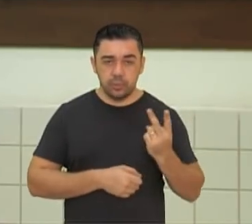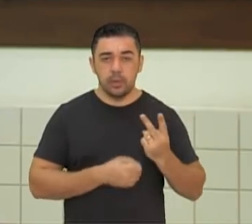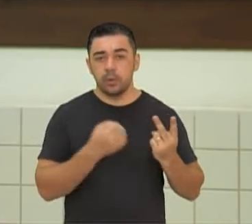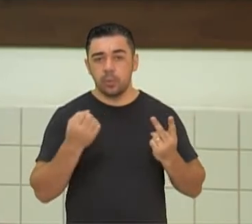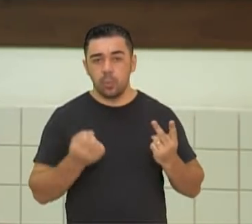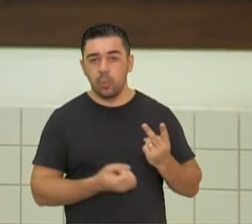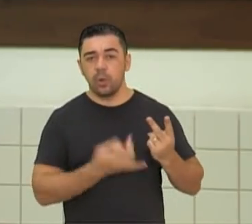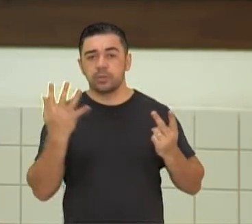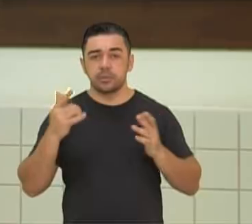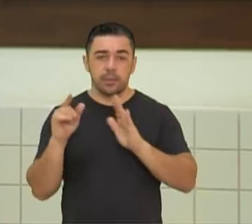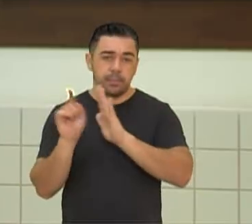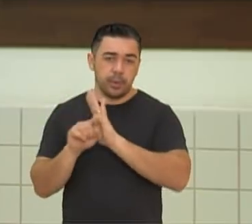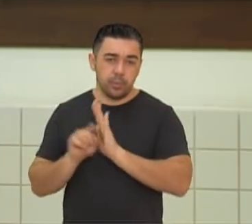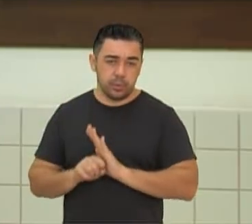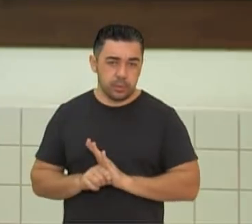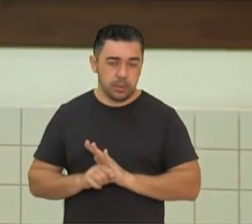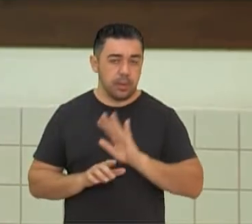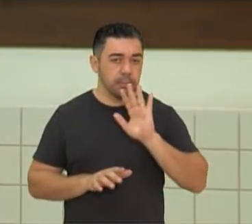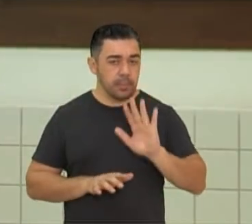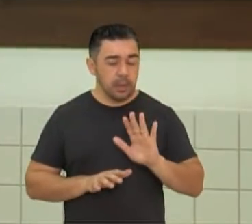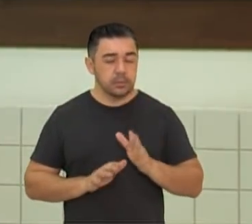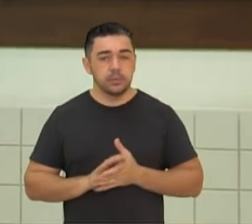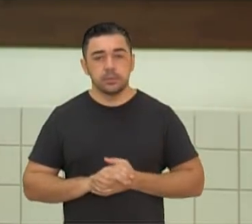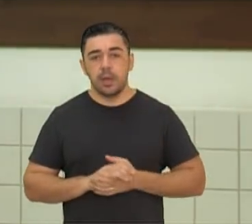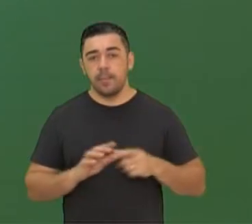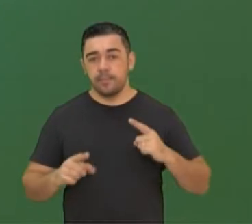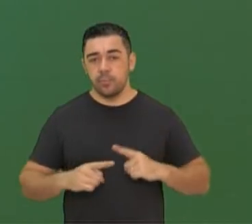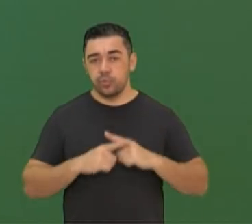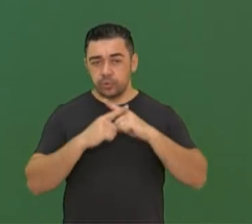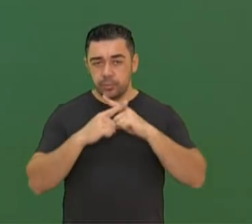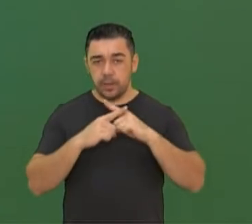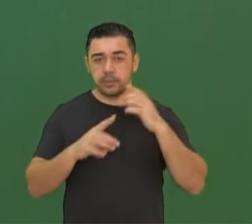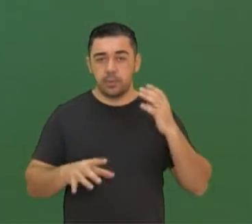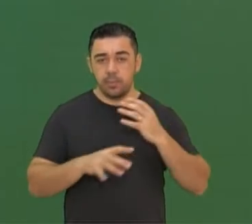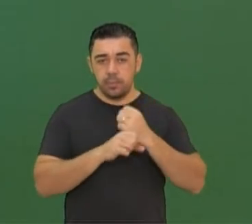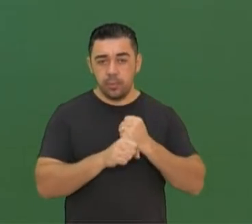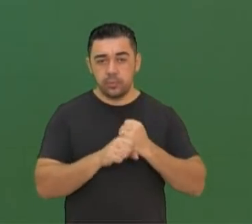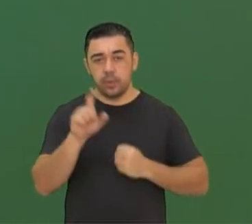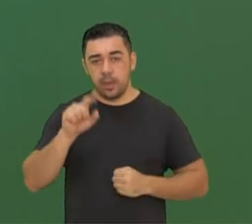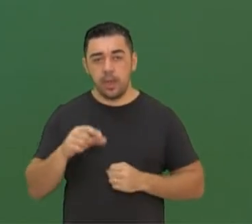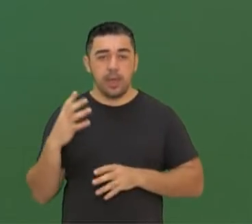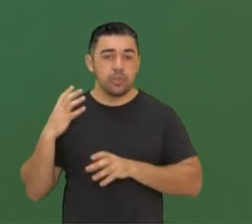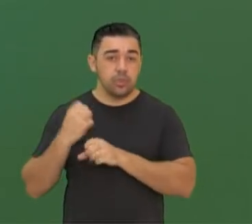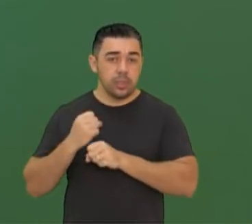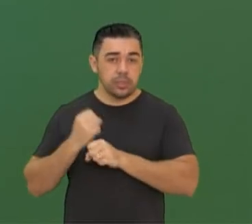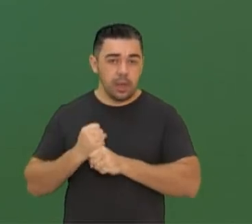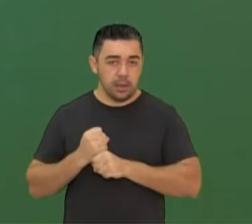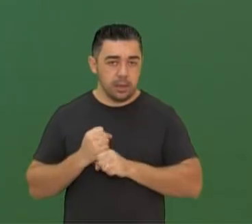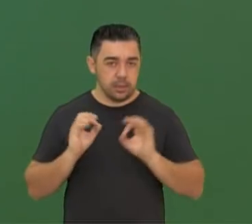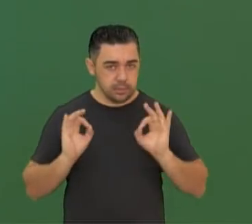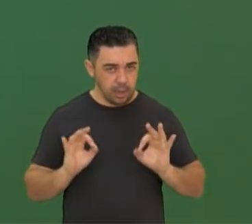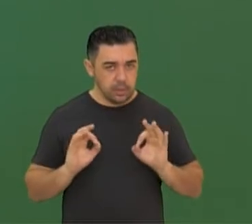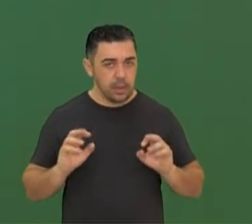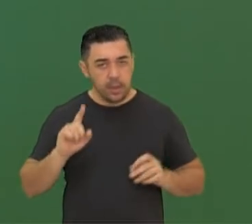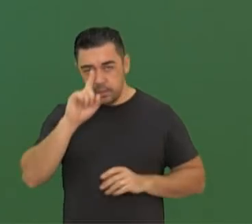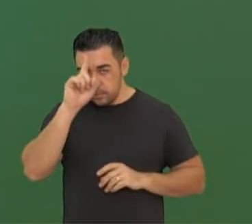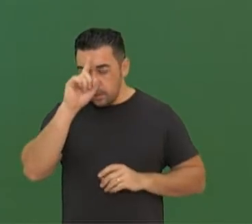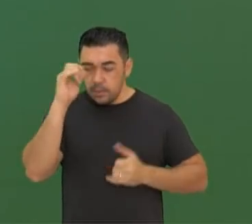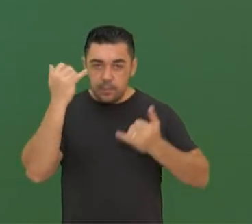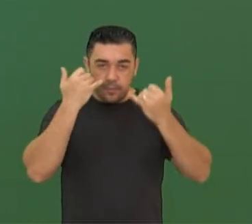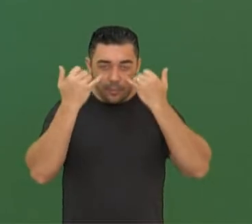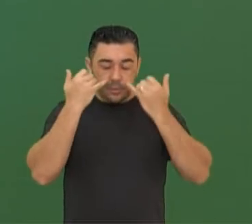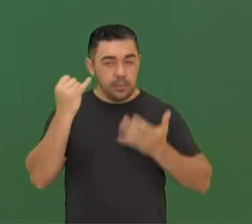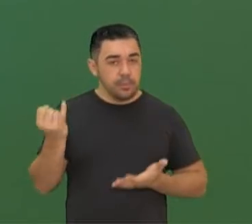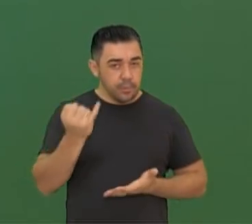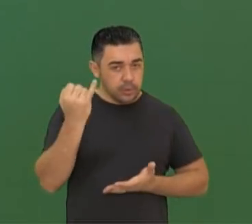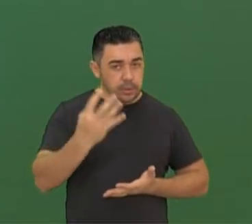de questões. Agora, a multiplicação das pontuações me dá a nota. Tá? Então, são ideias importantes para a gente